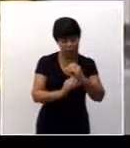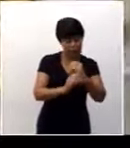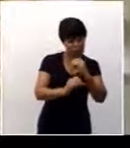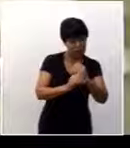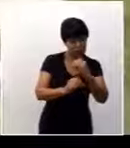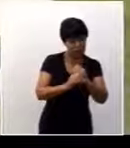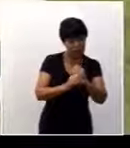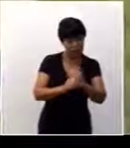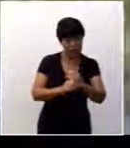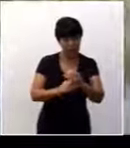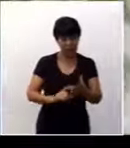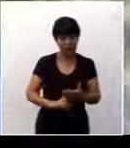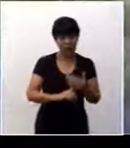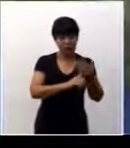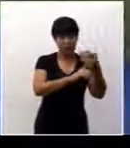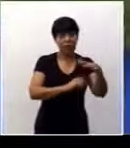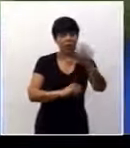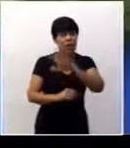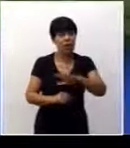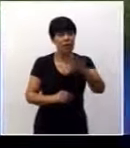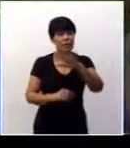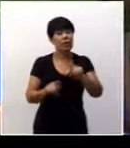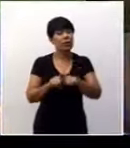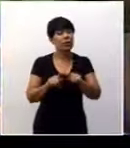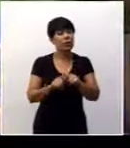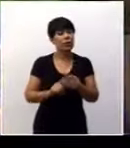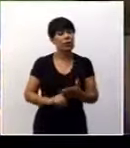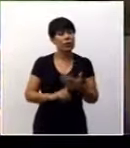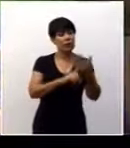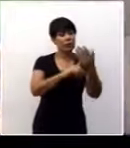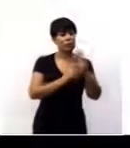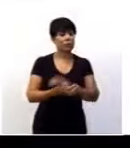tecnologia espacial e da meteorologia.